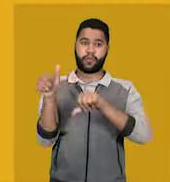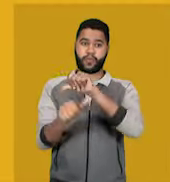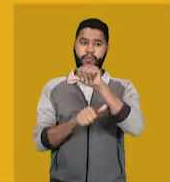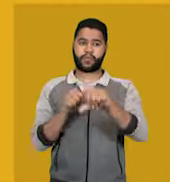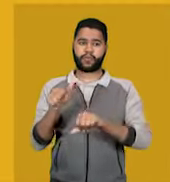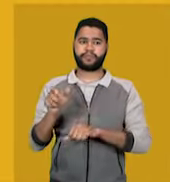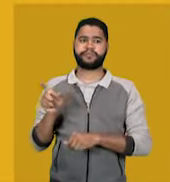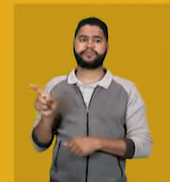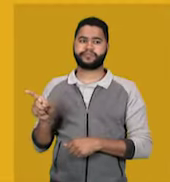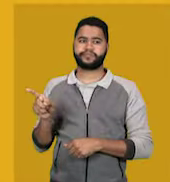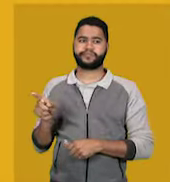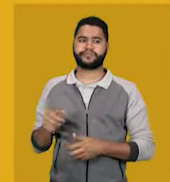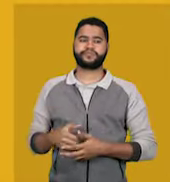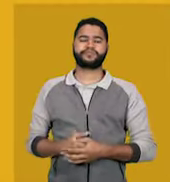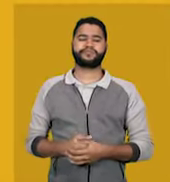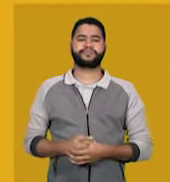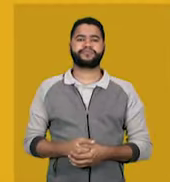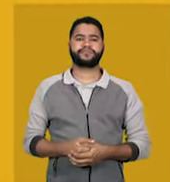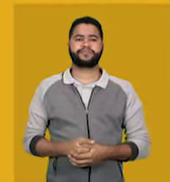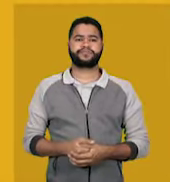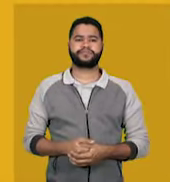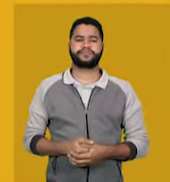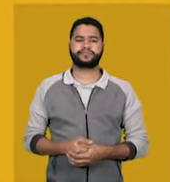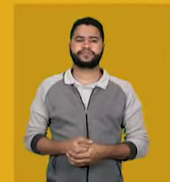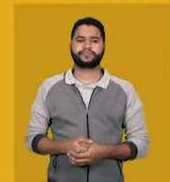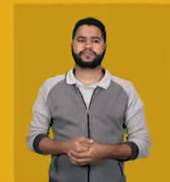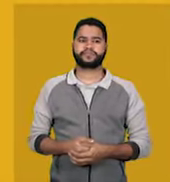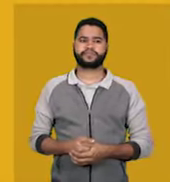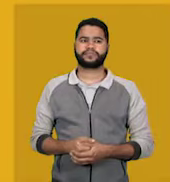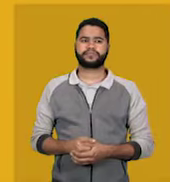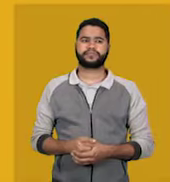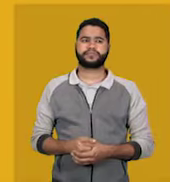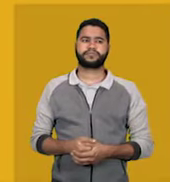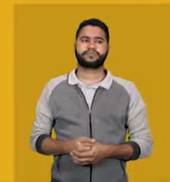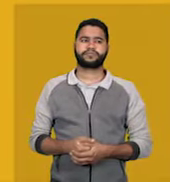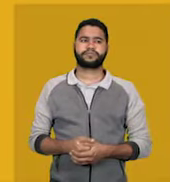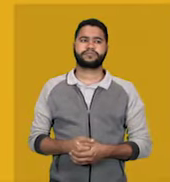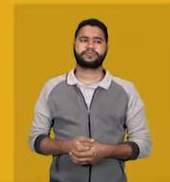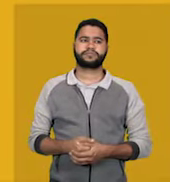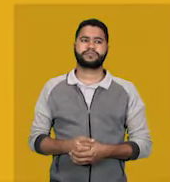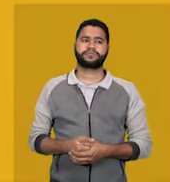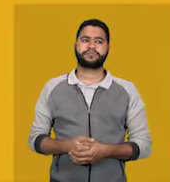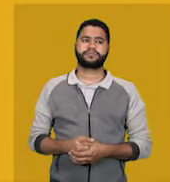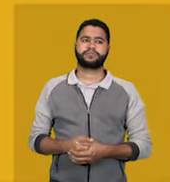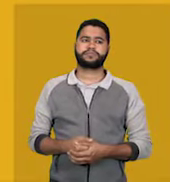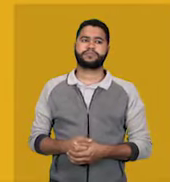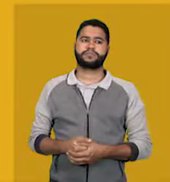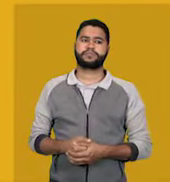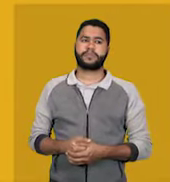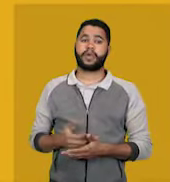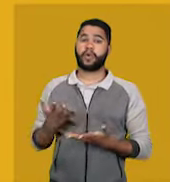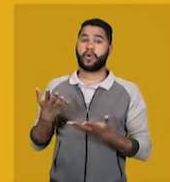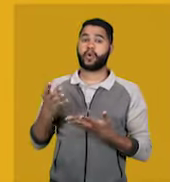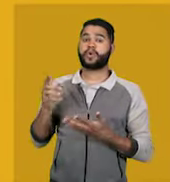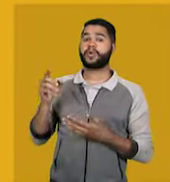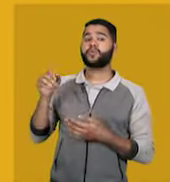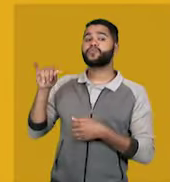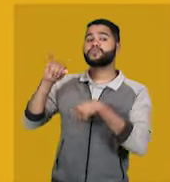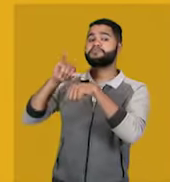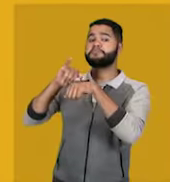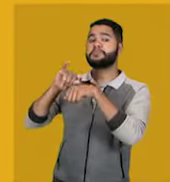Isso aqui, raiz quinta de 13, elevado a alguma coisa que eu não sei, tem que